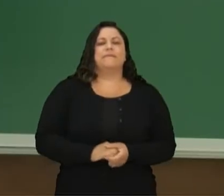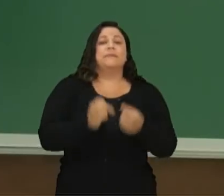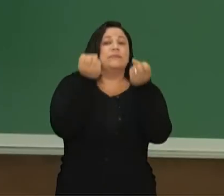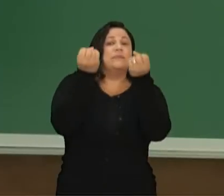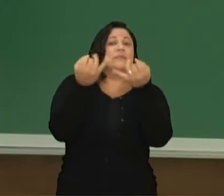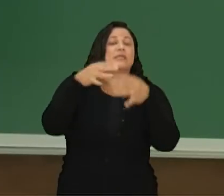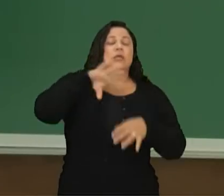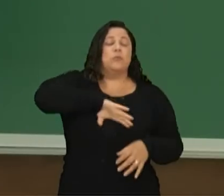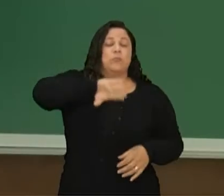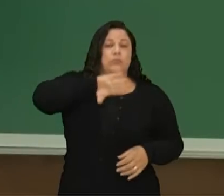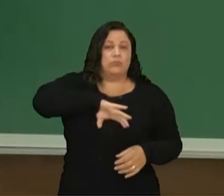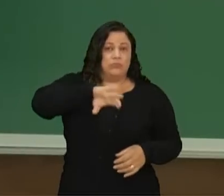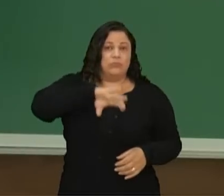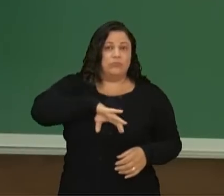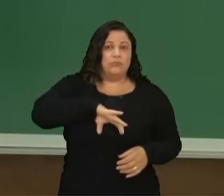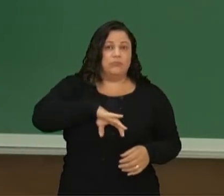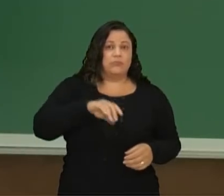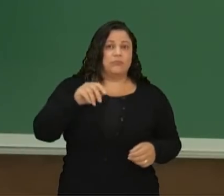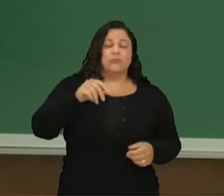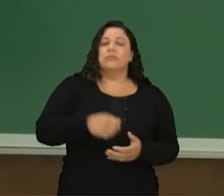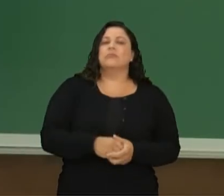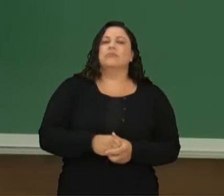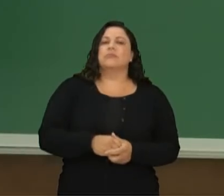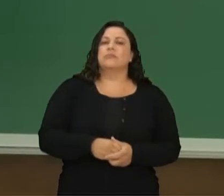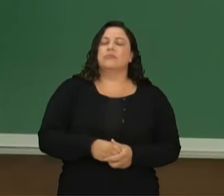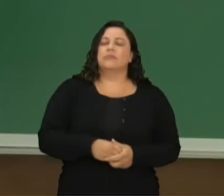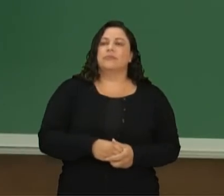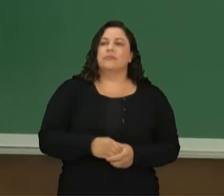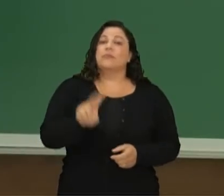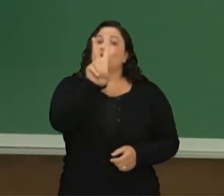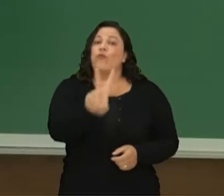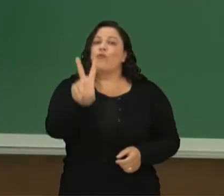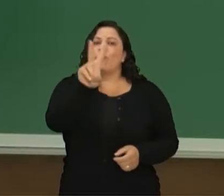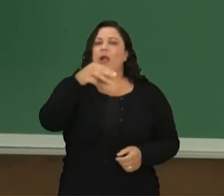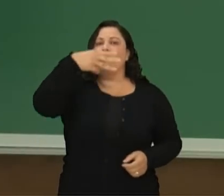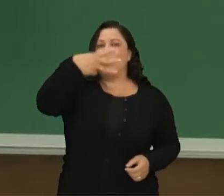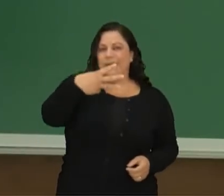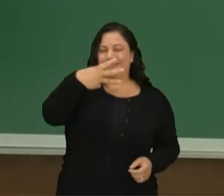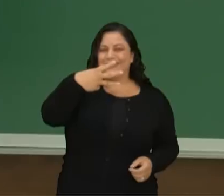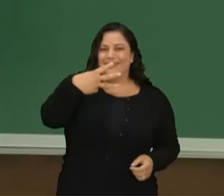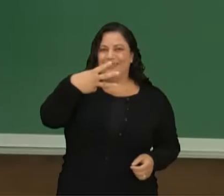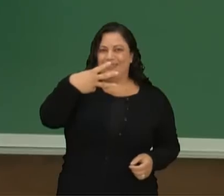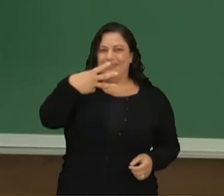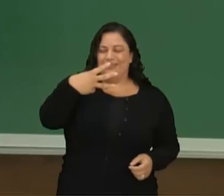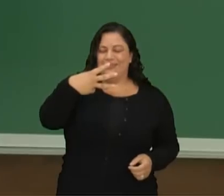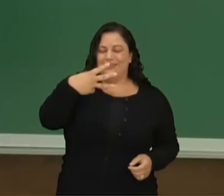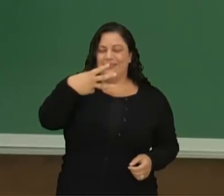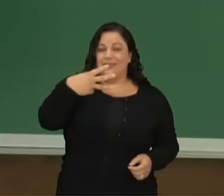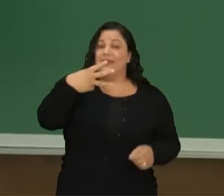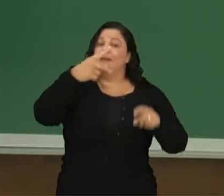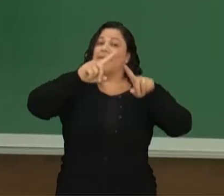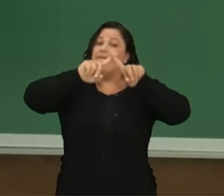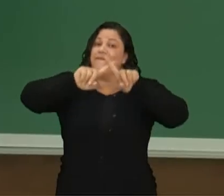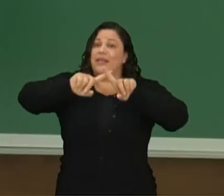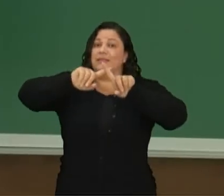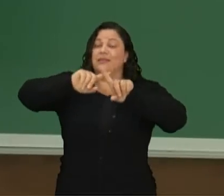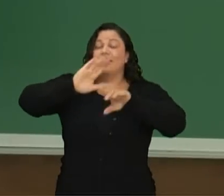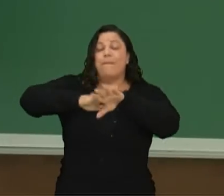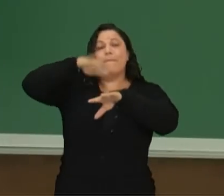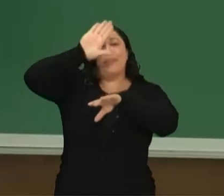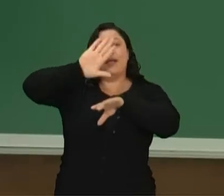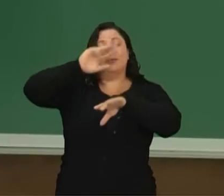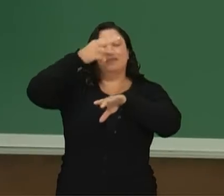em português o peso é 3, quer dizer que essa prova vale 3 vezes mais.